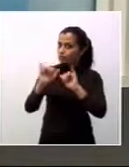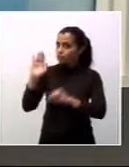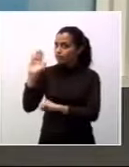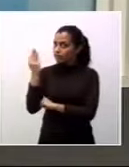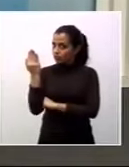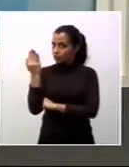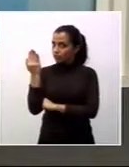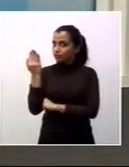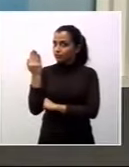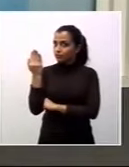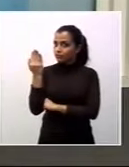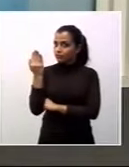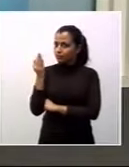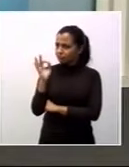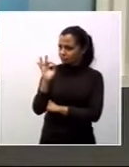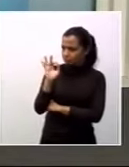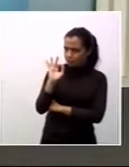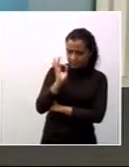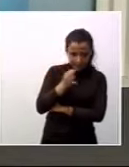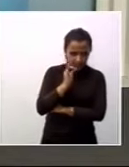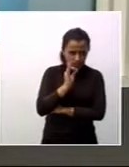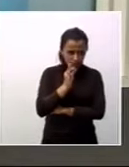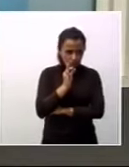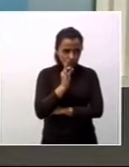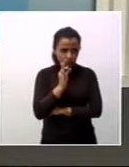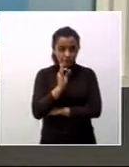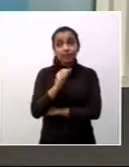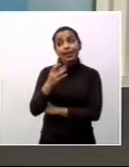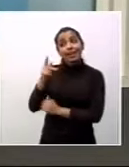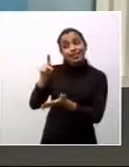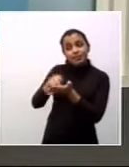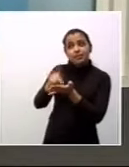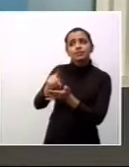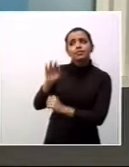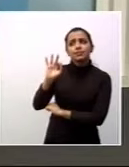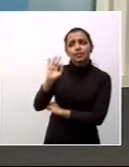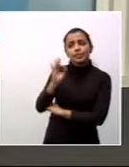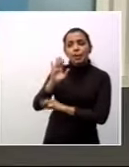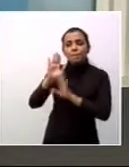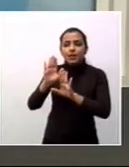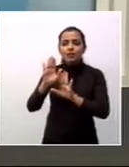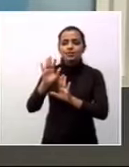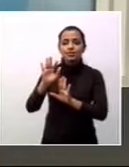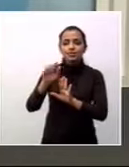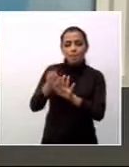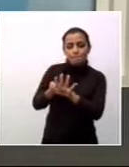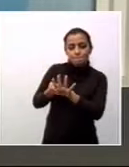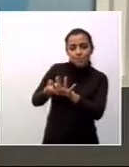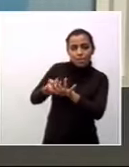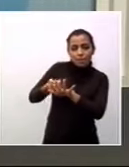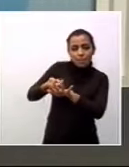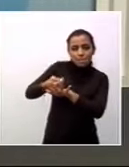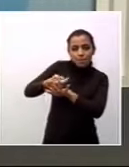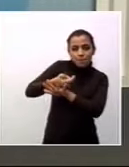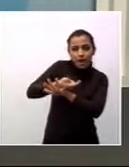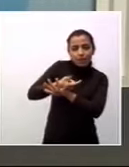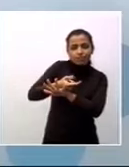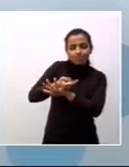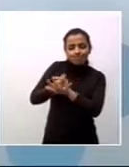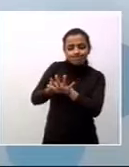tá certo a na verdade passa perto mas o fake news aí é um pouco maior do que tudo isso